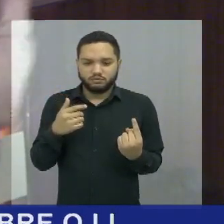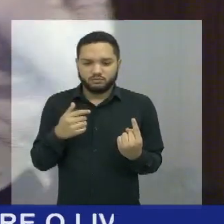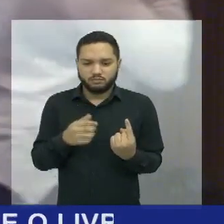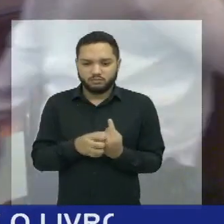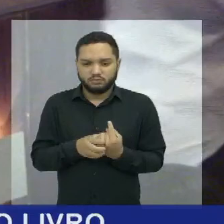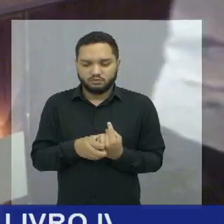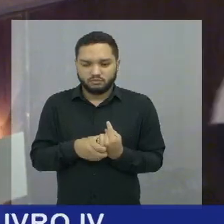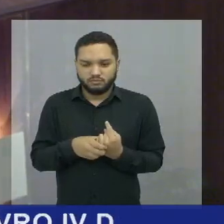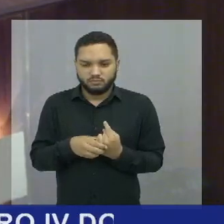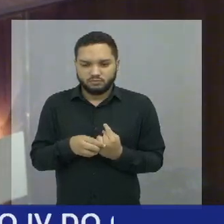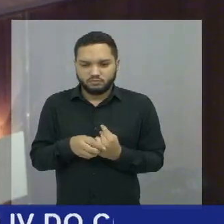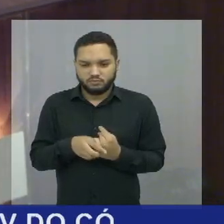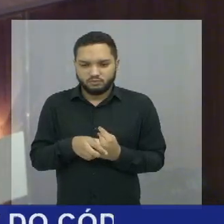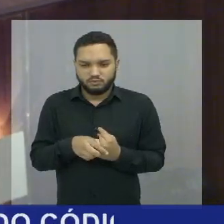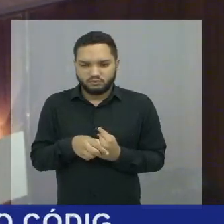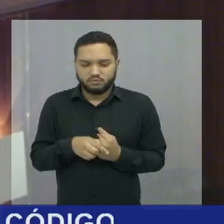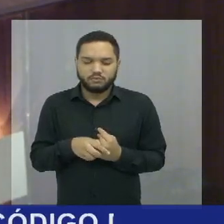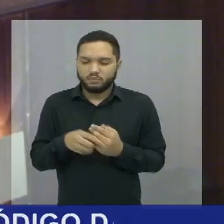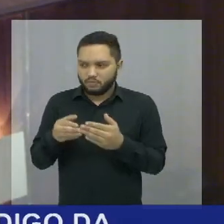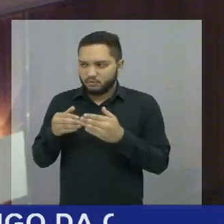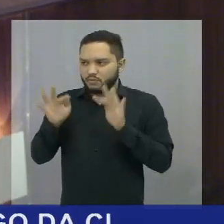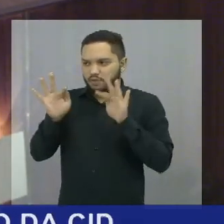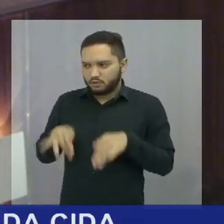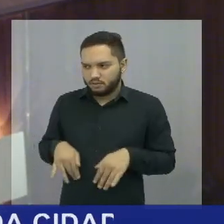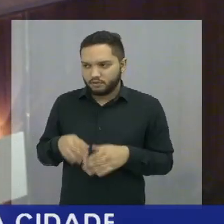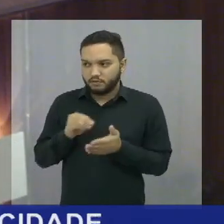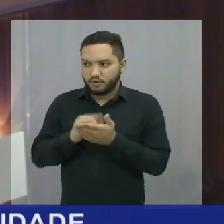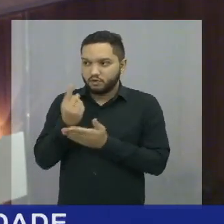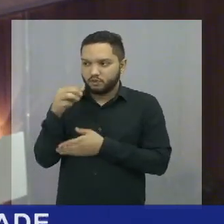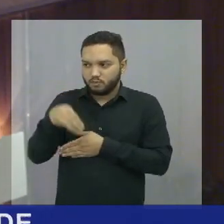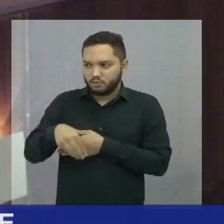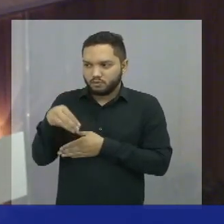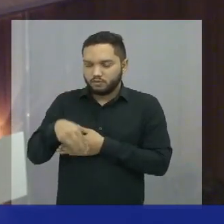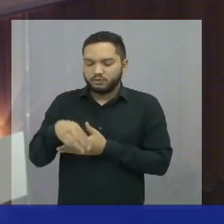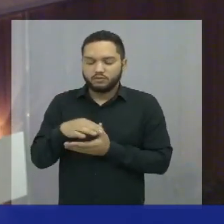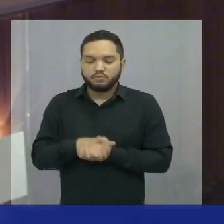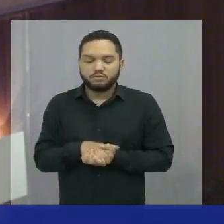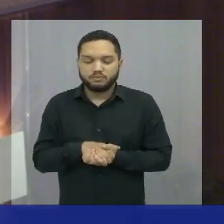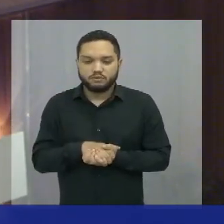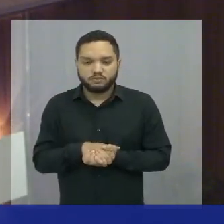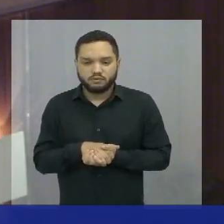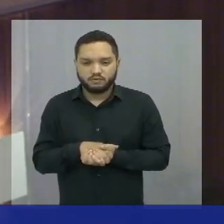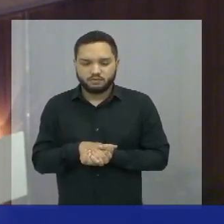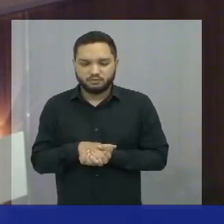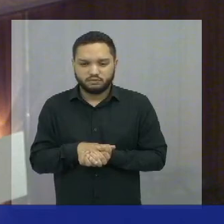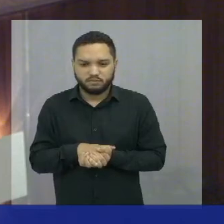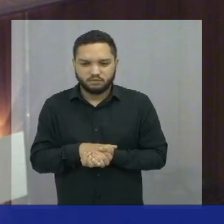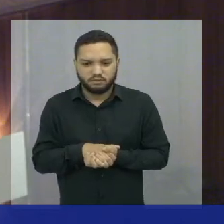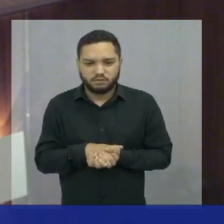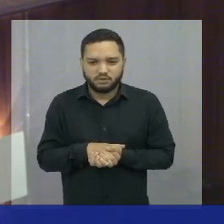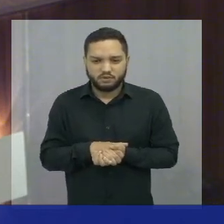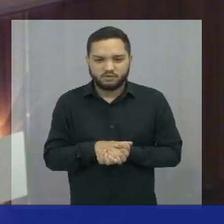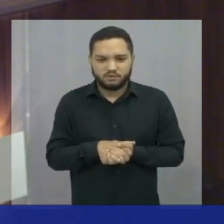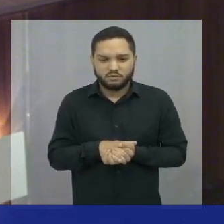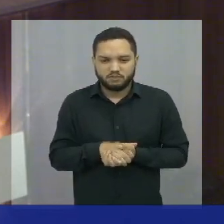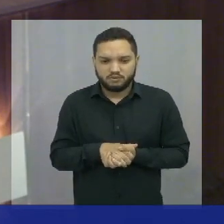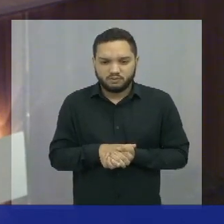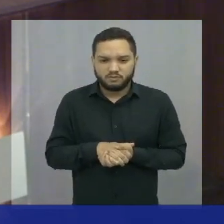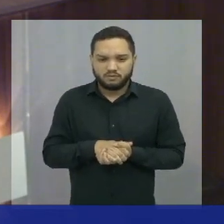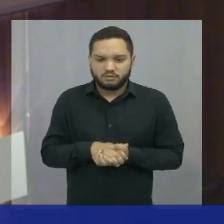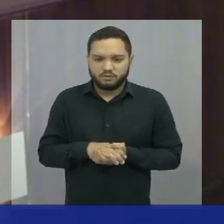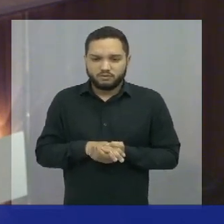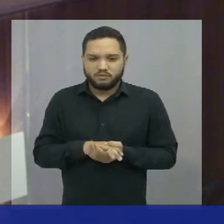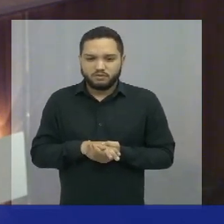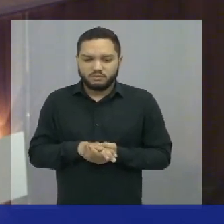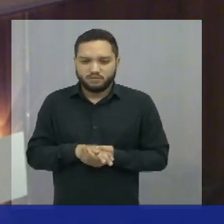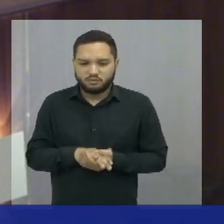Oi? 4 minutos já, tá bom? Ok. Mas temos a tolerância, Vou como o senhor sabe. vou usar só o dobro, 1 minuto